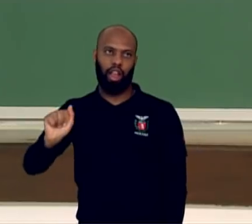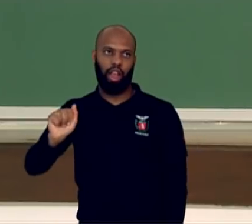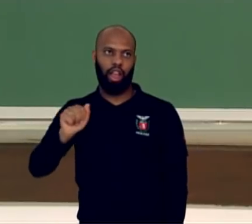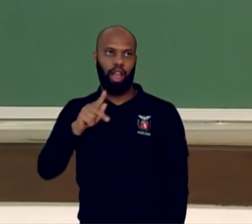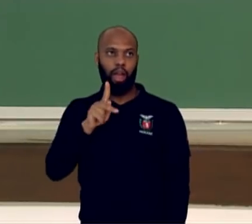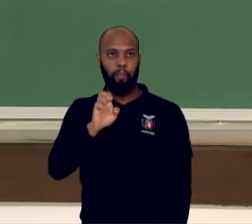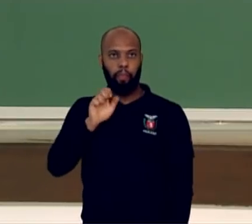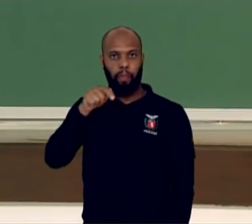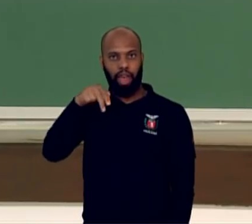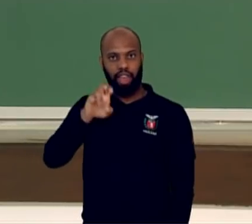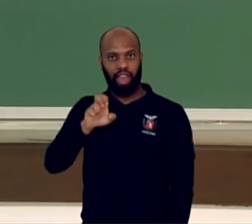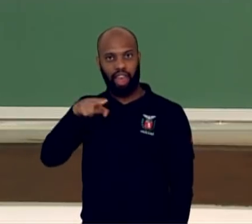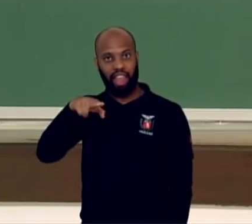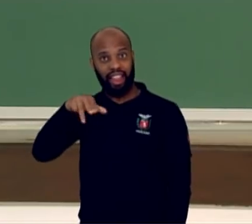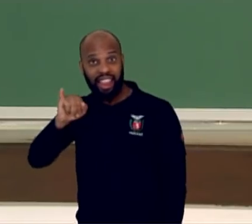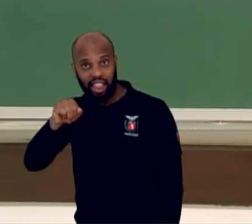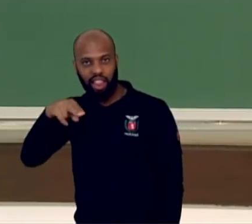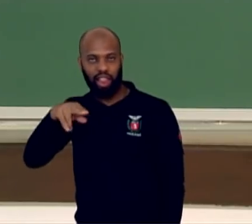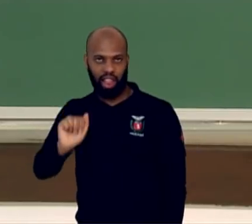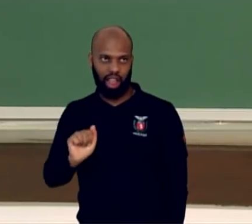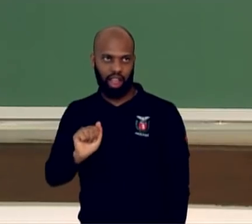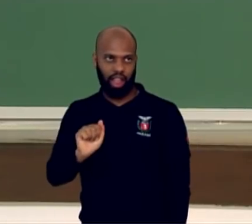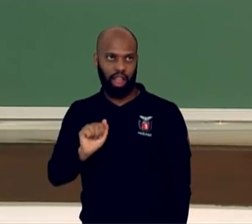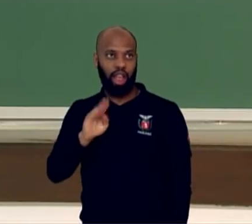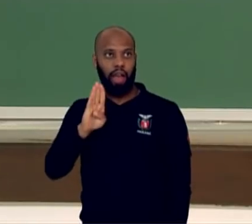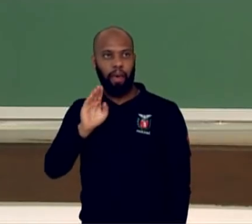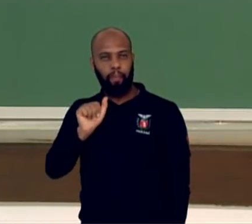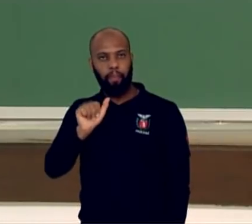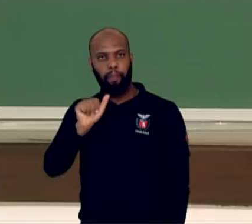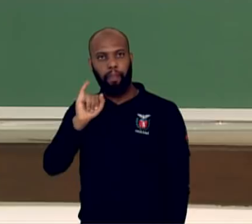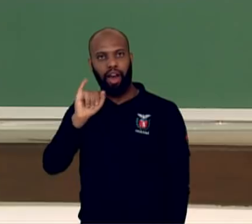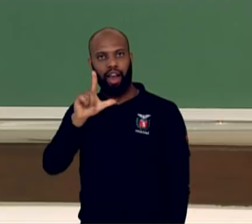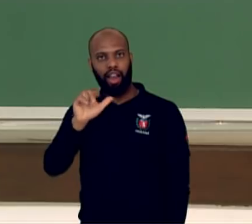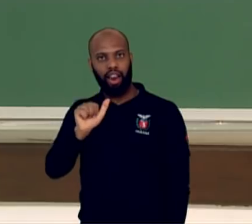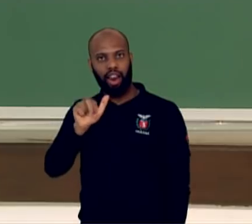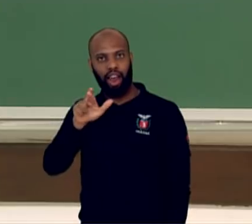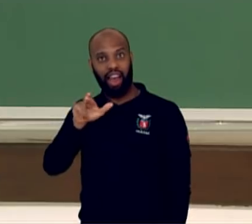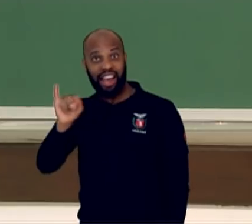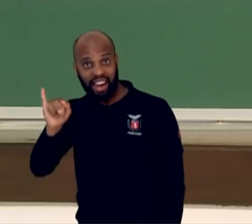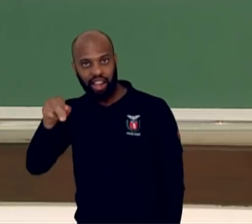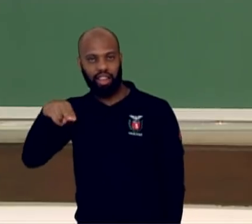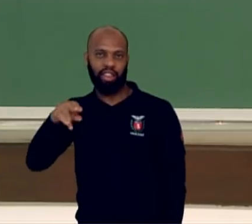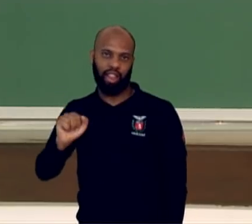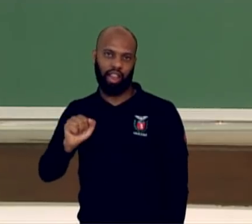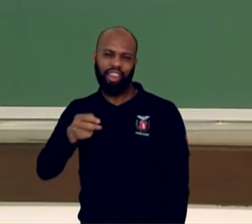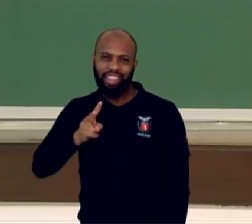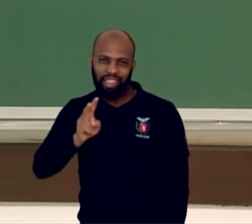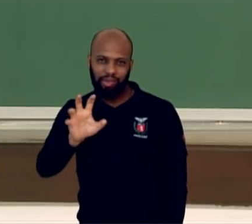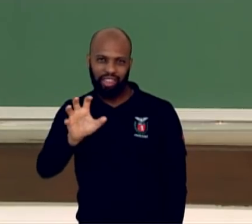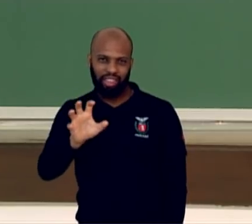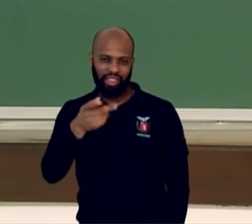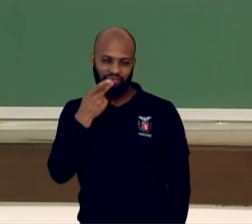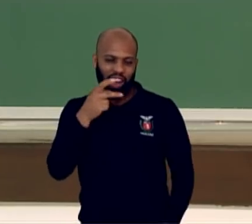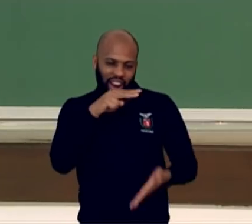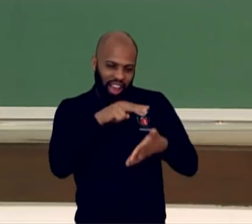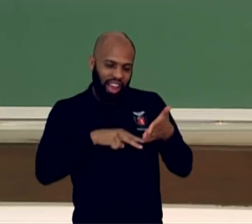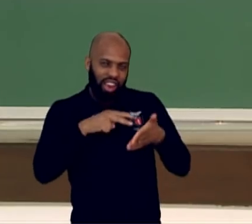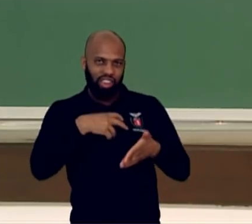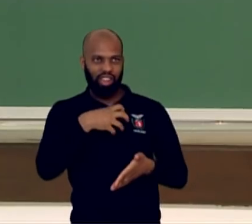pequenina, bailarina. Então, ela vai criando um ritmo quando ela coloca essa palavra que tem...